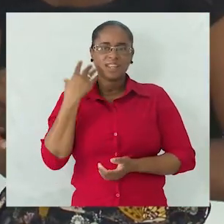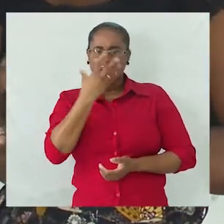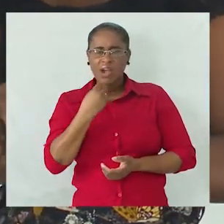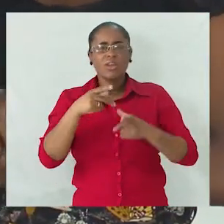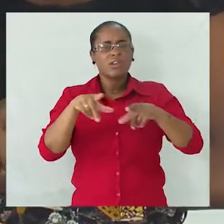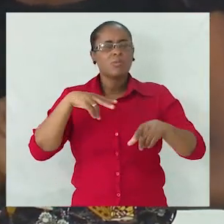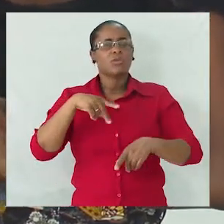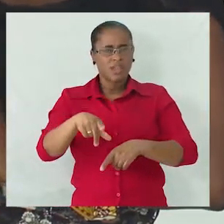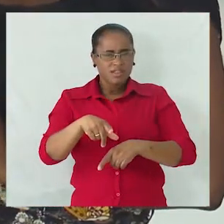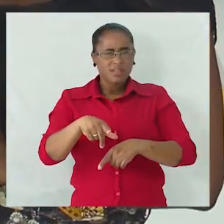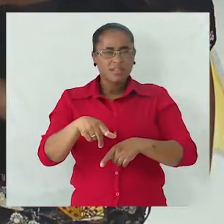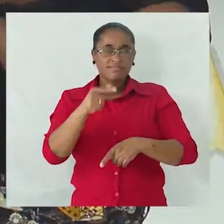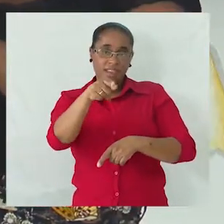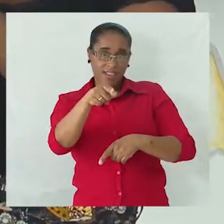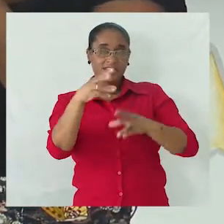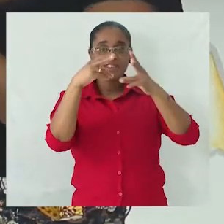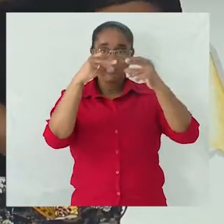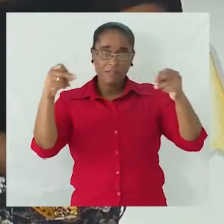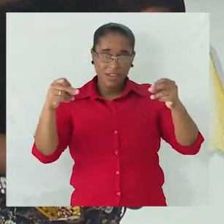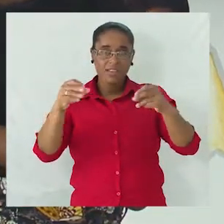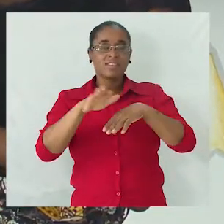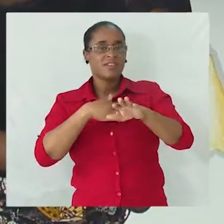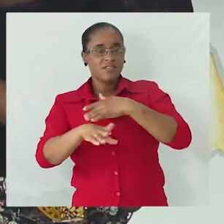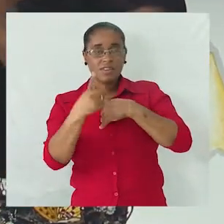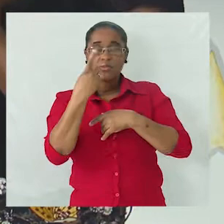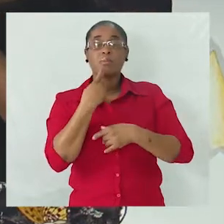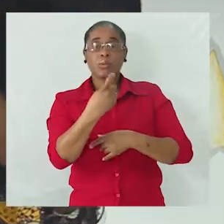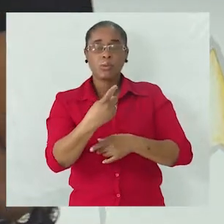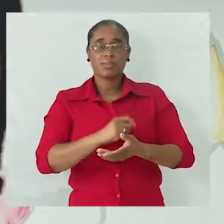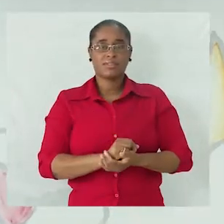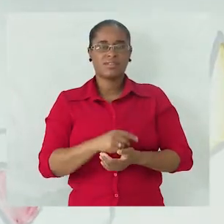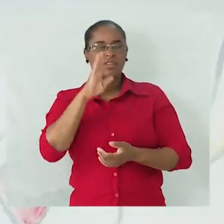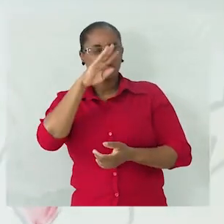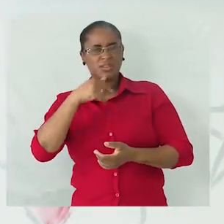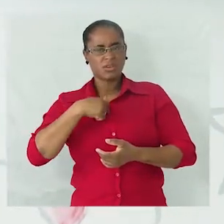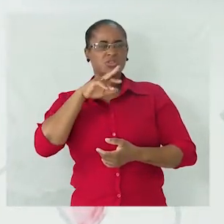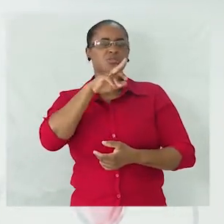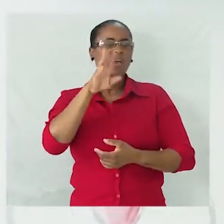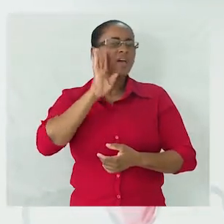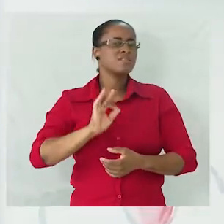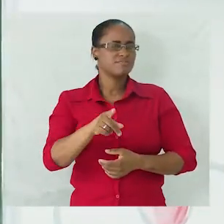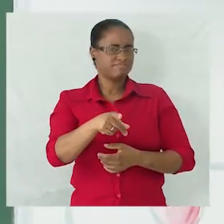portuguesa? Temos aqui uma frase que está a fazer uma pergunta. Se eu responder assim,